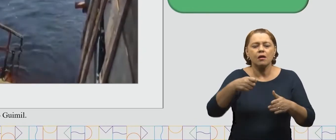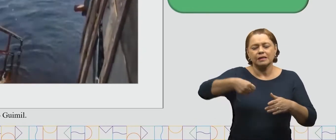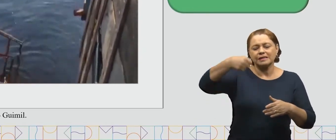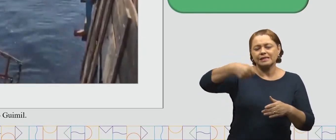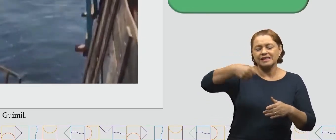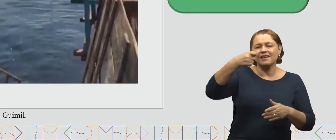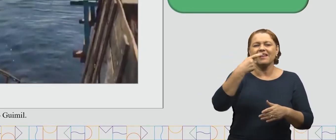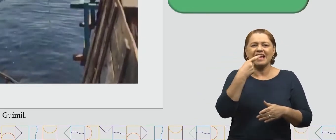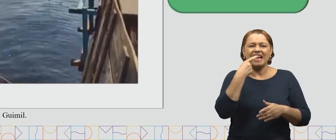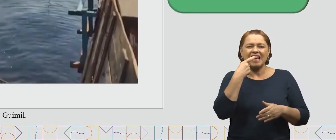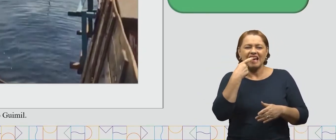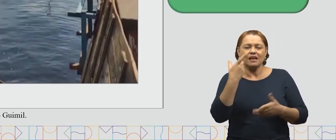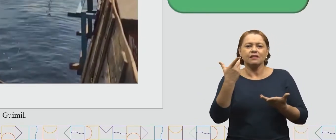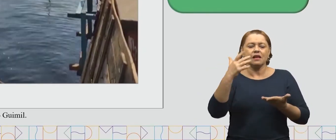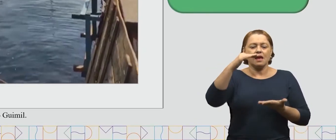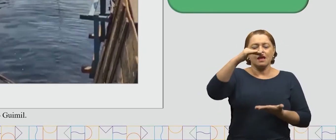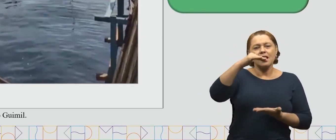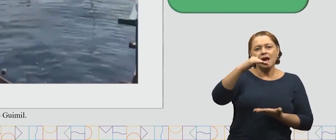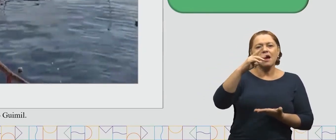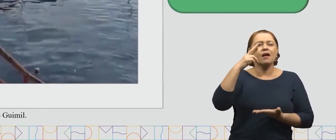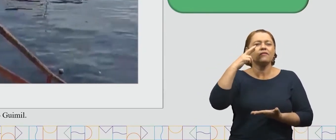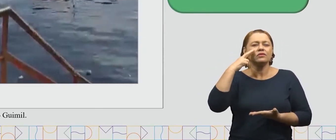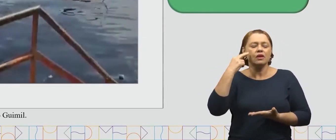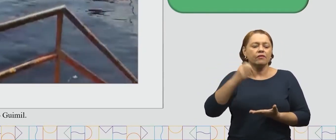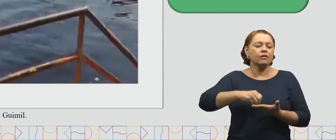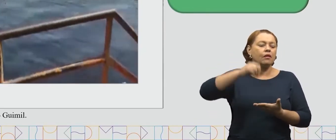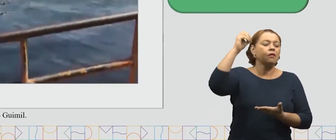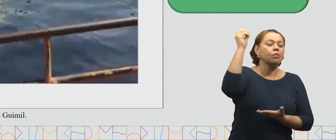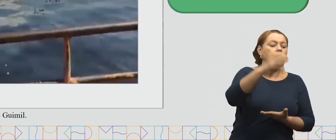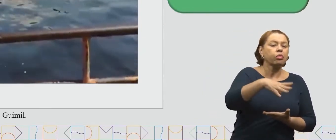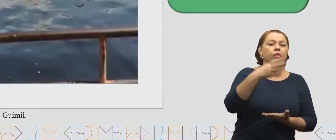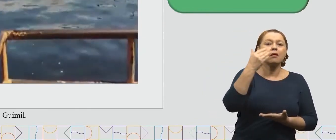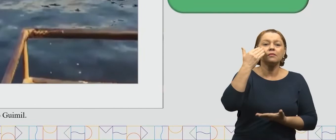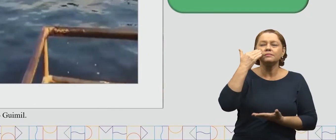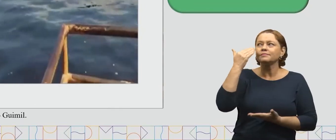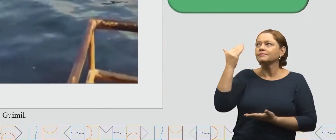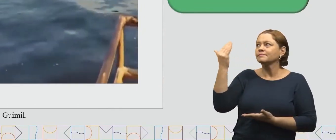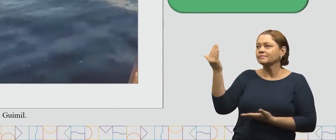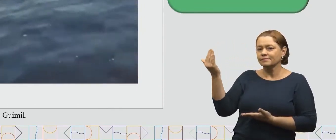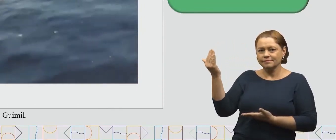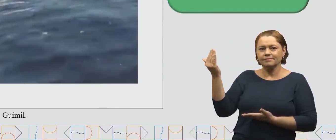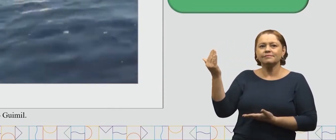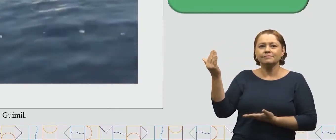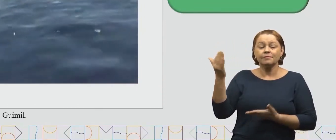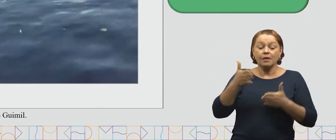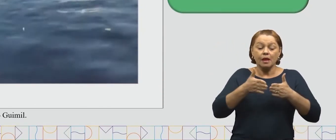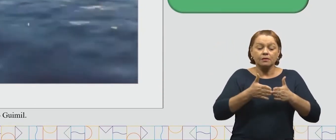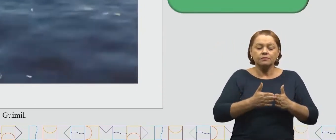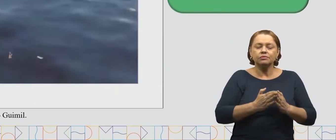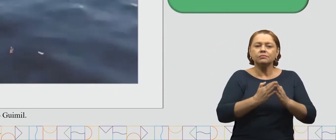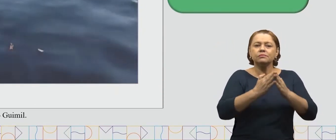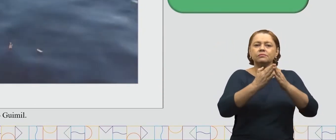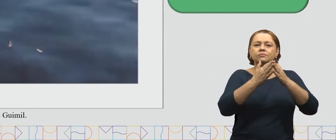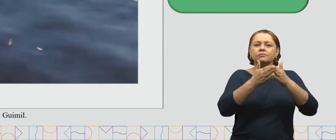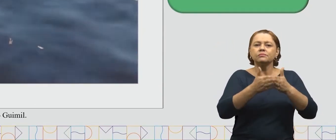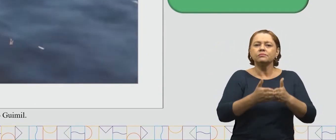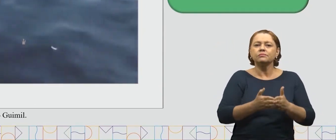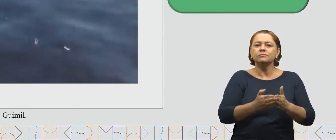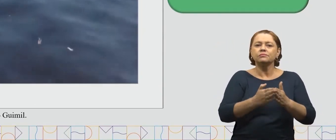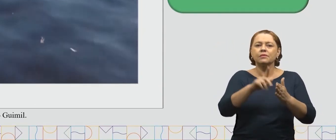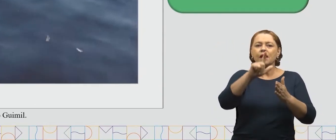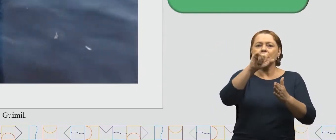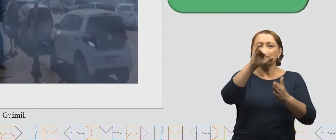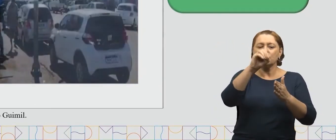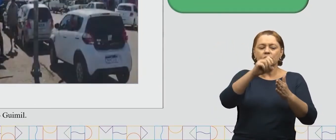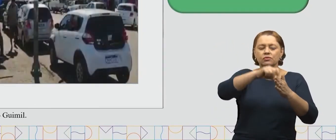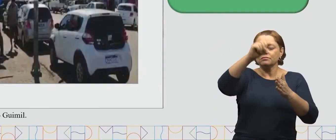sacolas e garrafas PET que boiam na água. Elas provavelmente são provenientes de embarcações como essas que